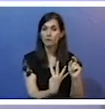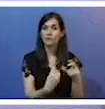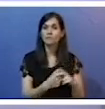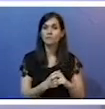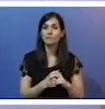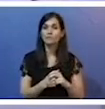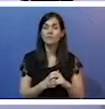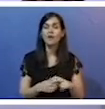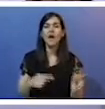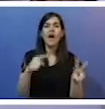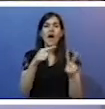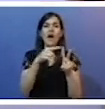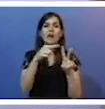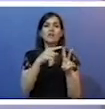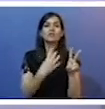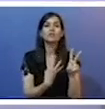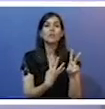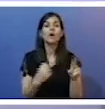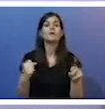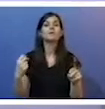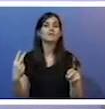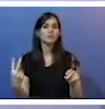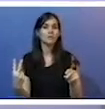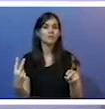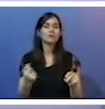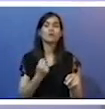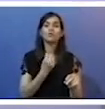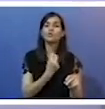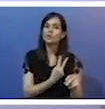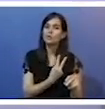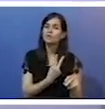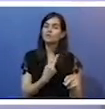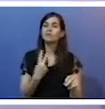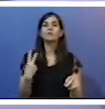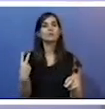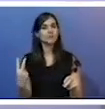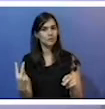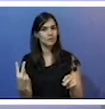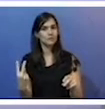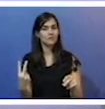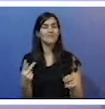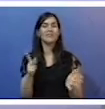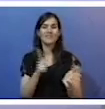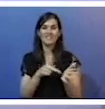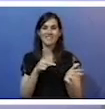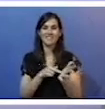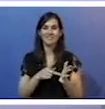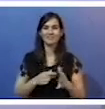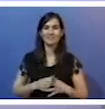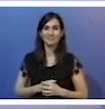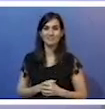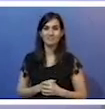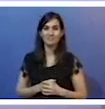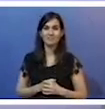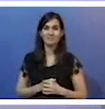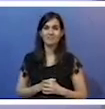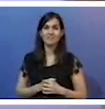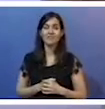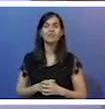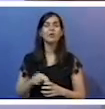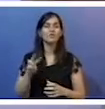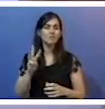raiz quadrada de quatro é 22 é igual a dois Isso é verdade então significa que o três